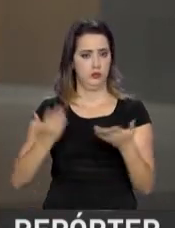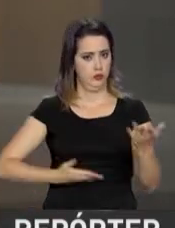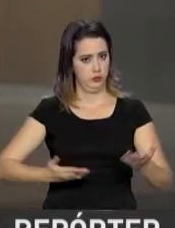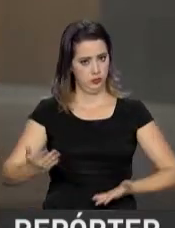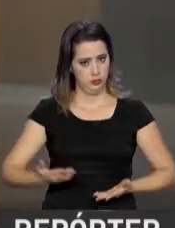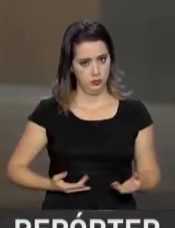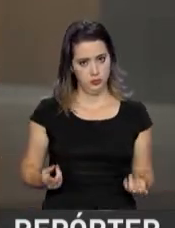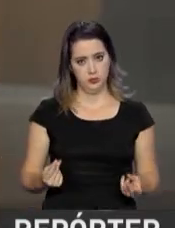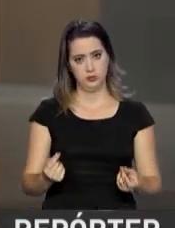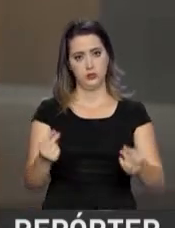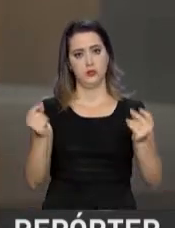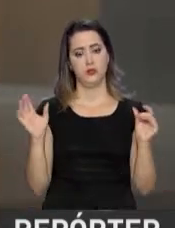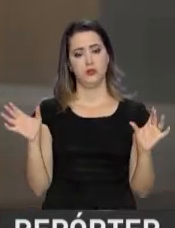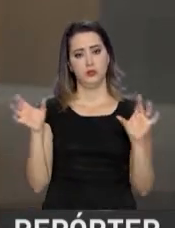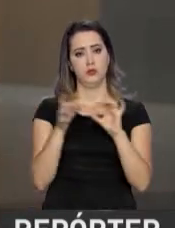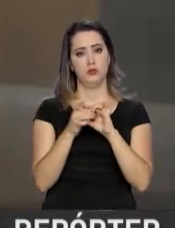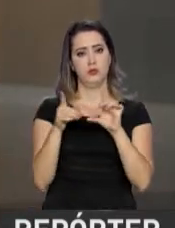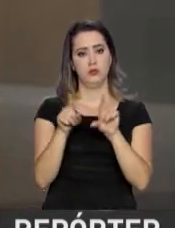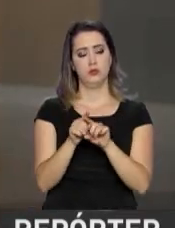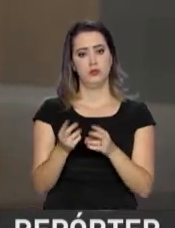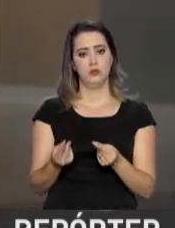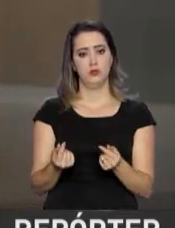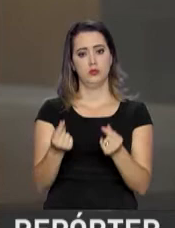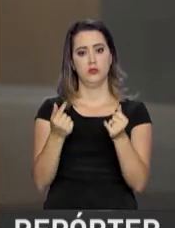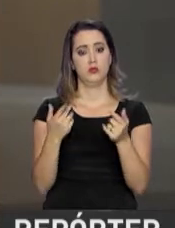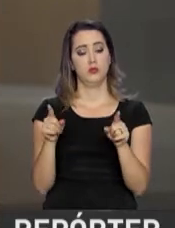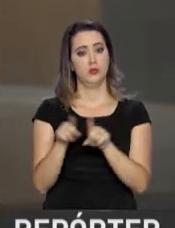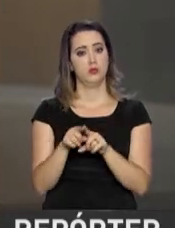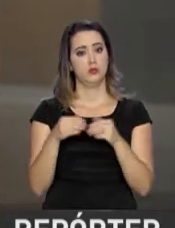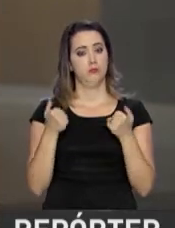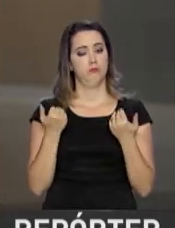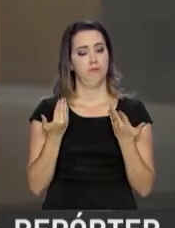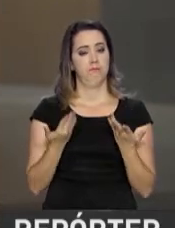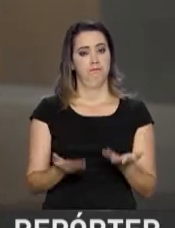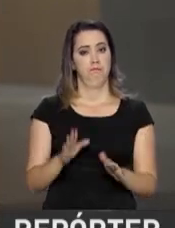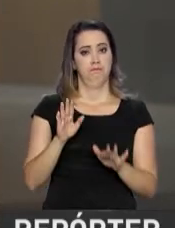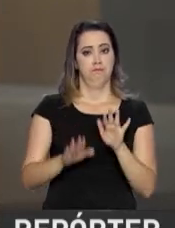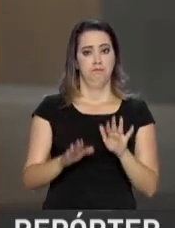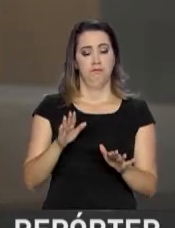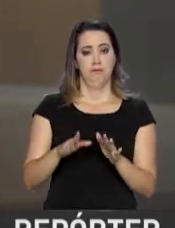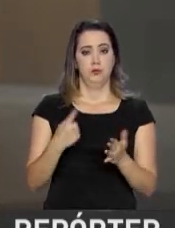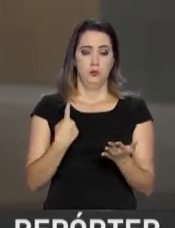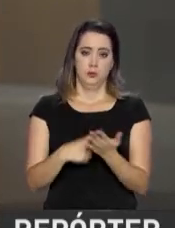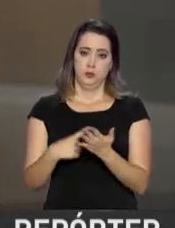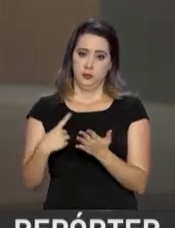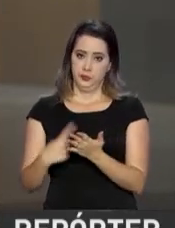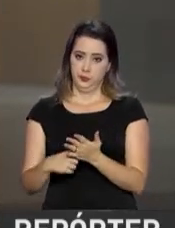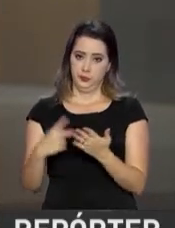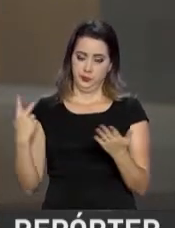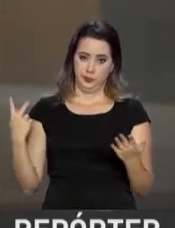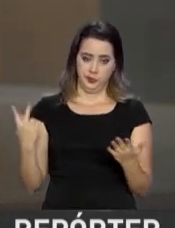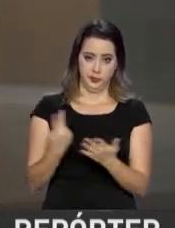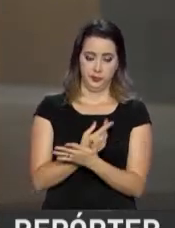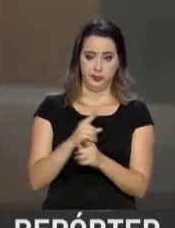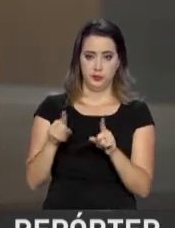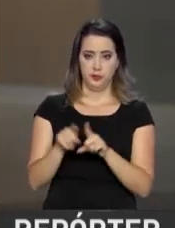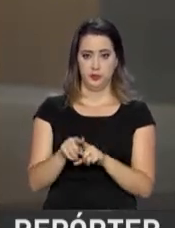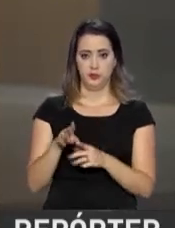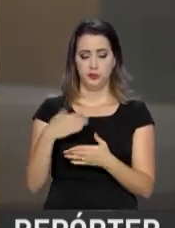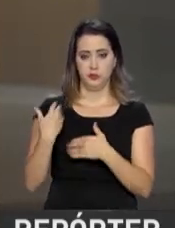financeiros vinculados a investimentos geralmente estes acordos são colocados em prática para